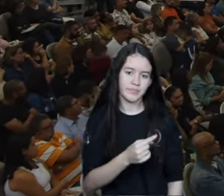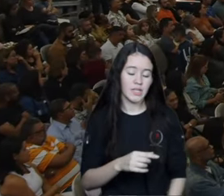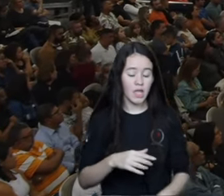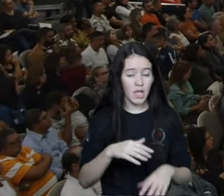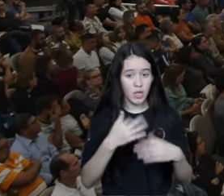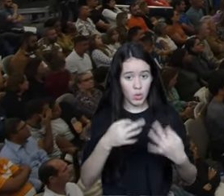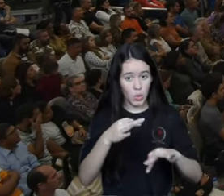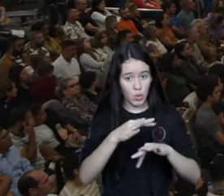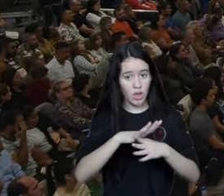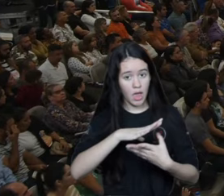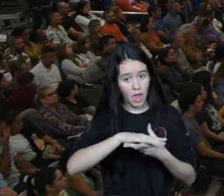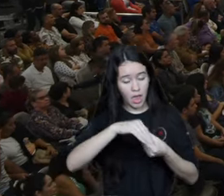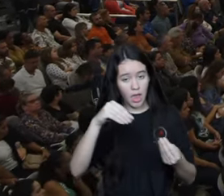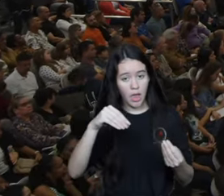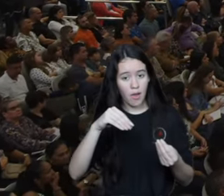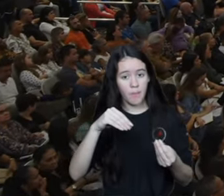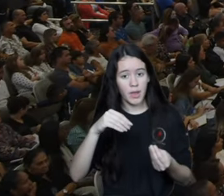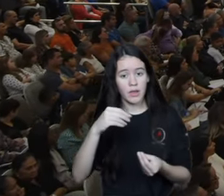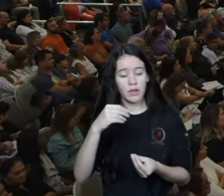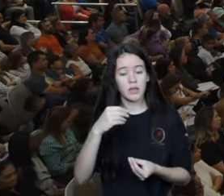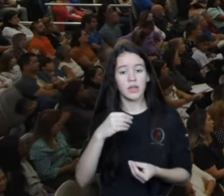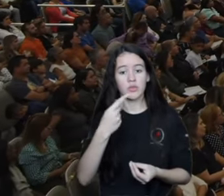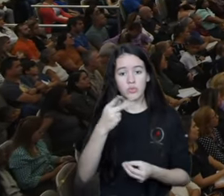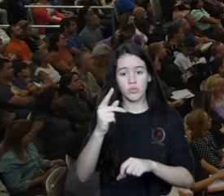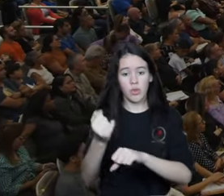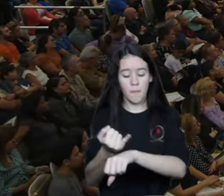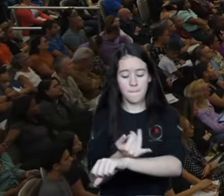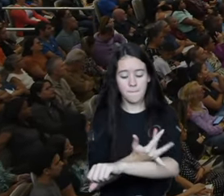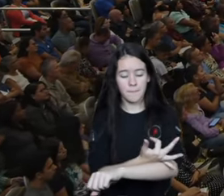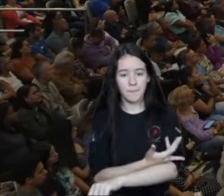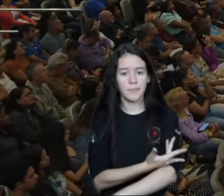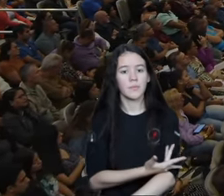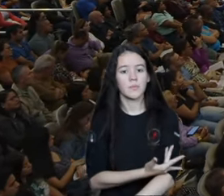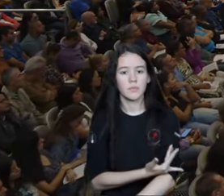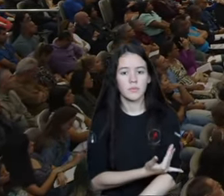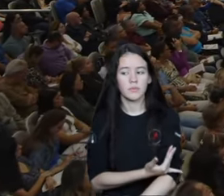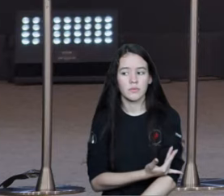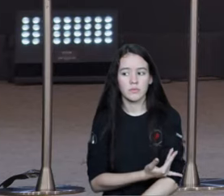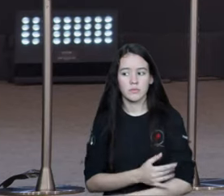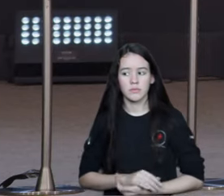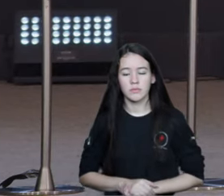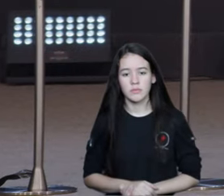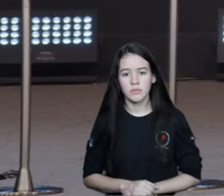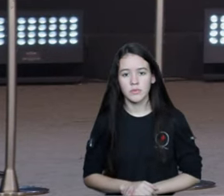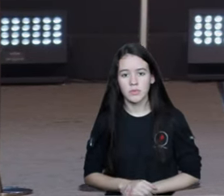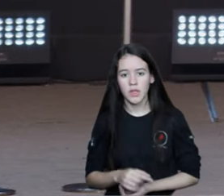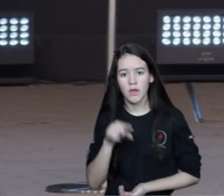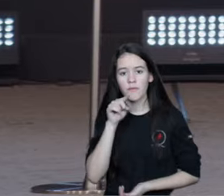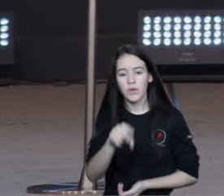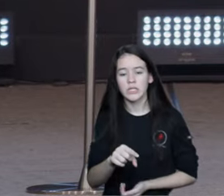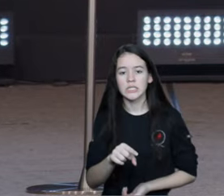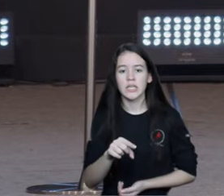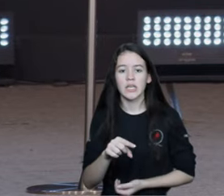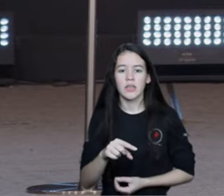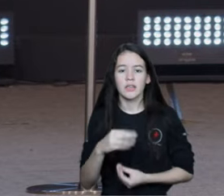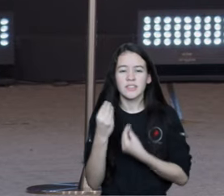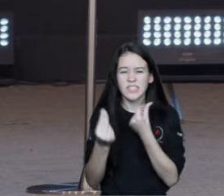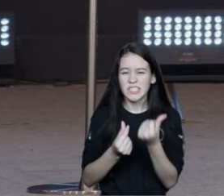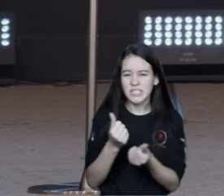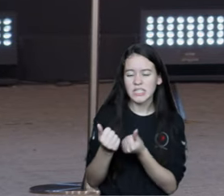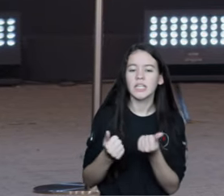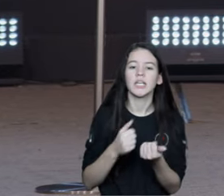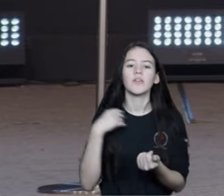a ferida na alma vai tornar o seu estado emocional vulnerável você fica sensível